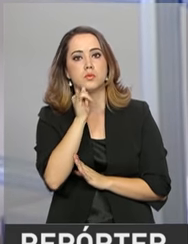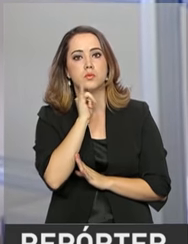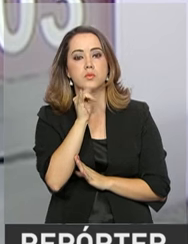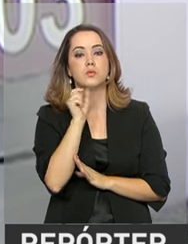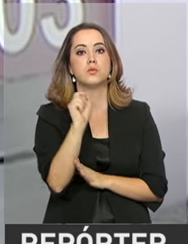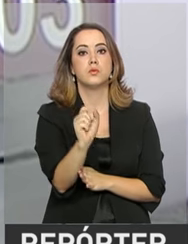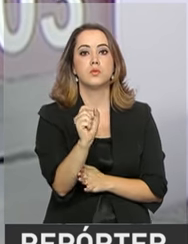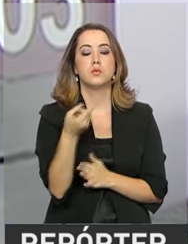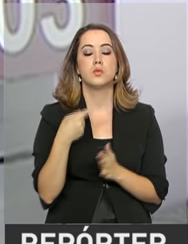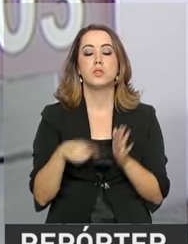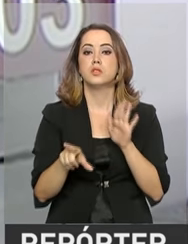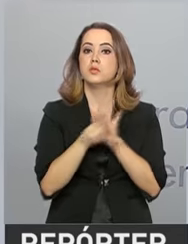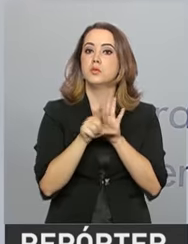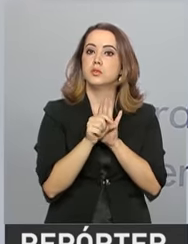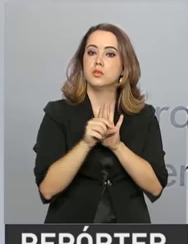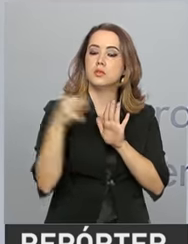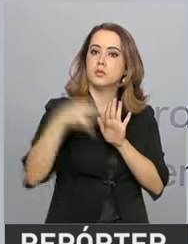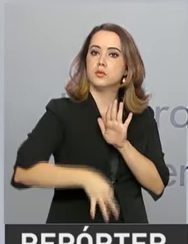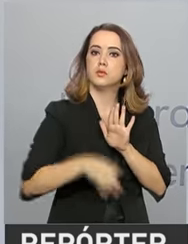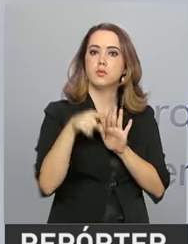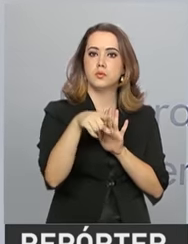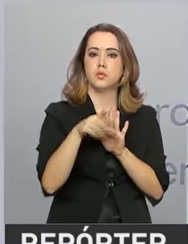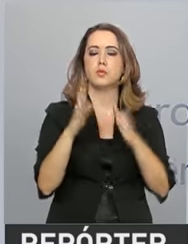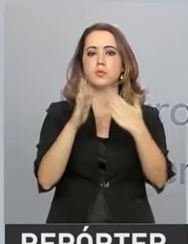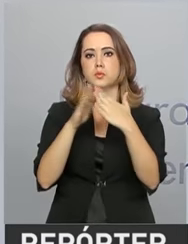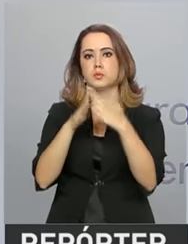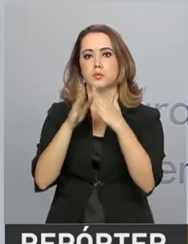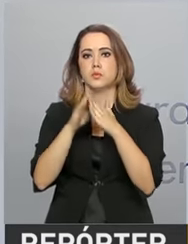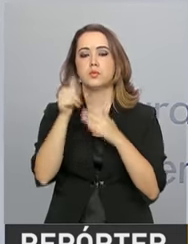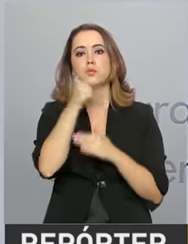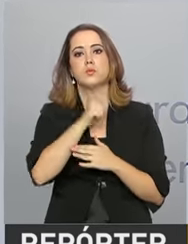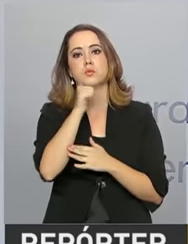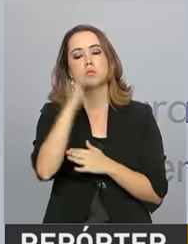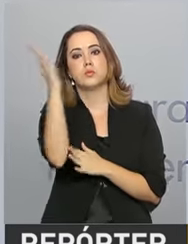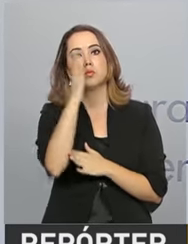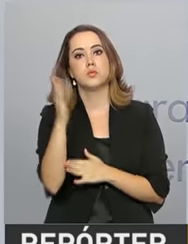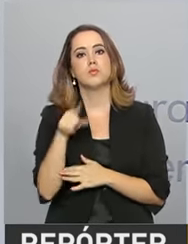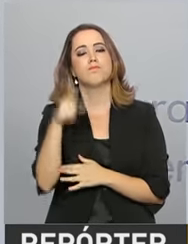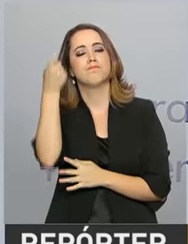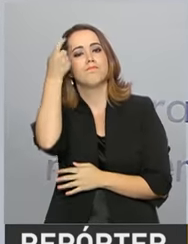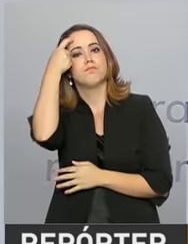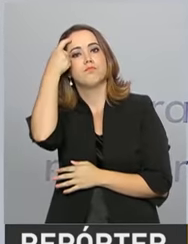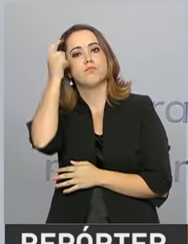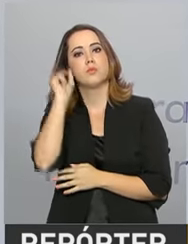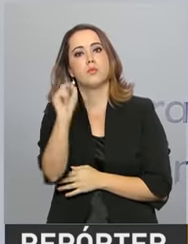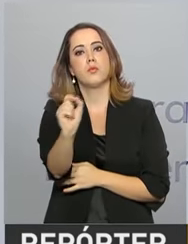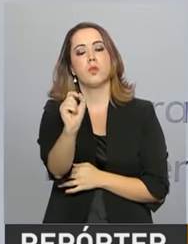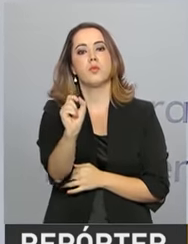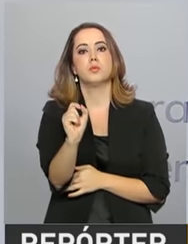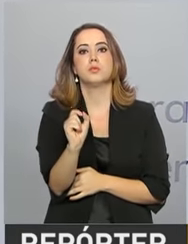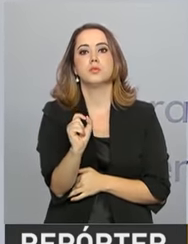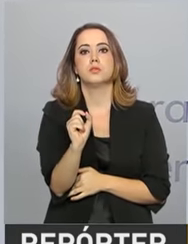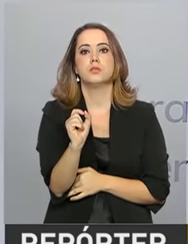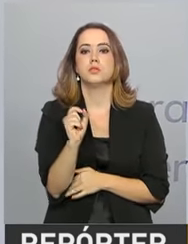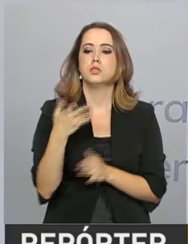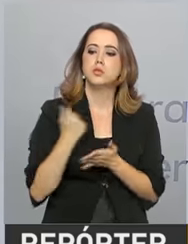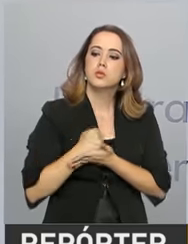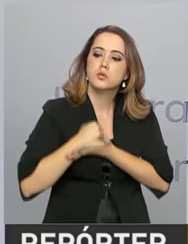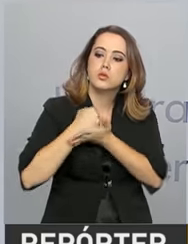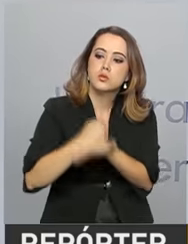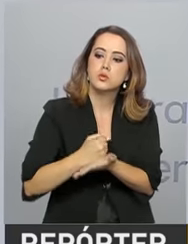aplicação do que prevê a Lei Maria da Penha. A Casa da Mulher Brasileira, ela foi concebida mesmo com essa ideia de